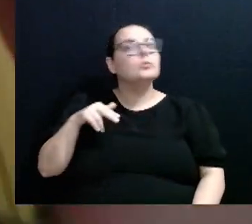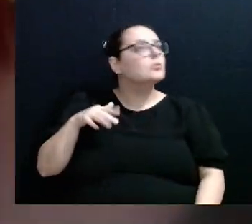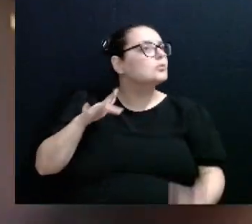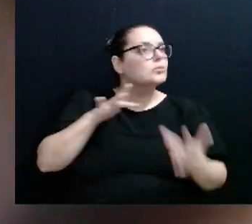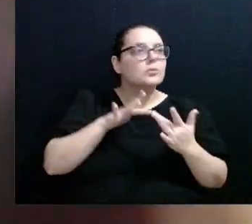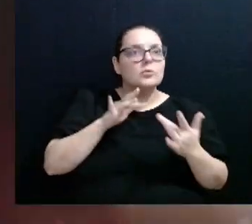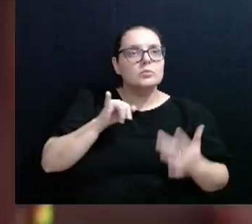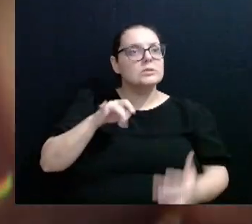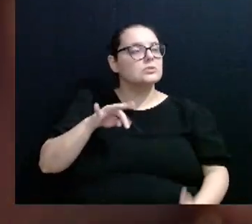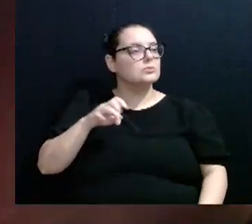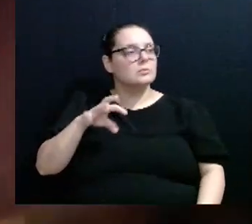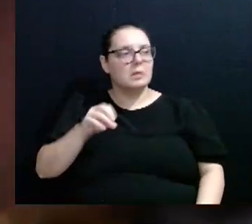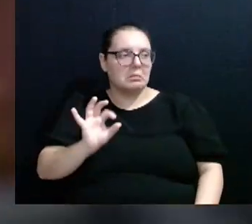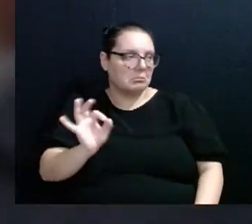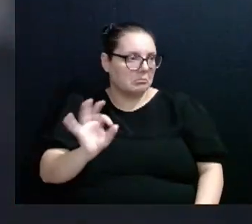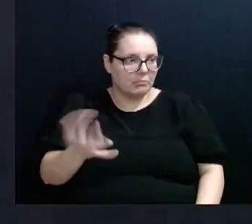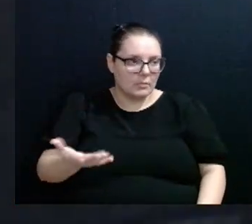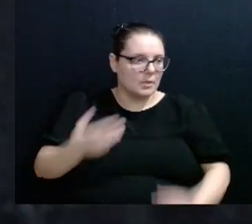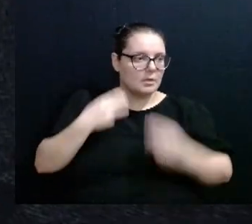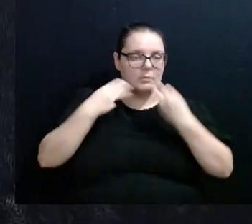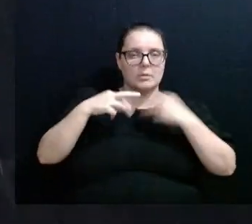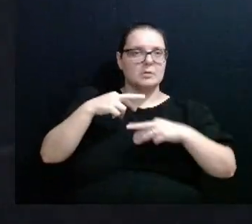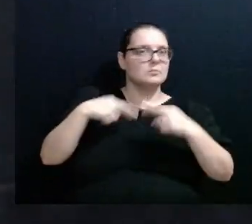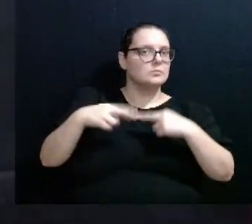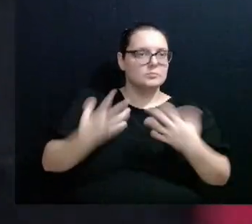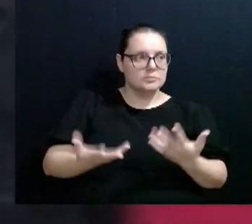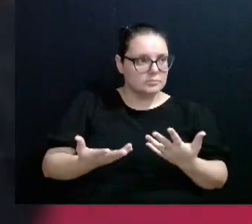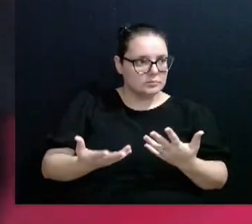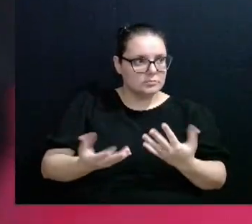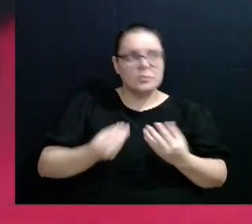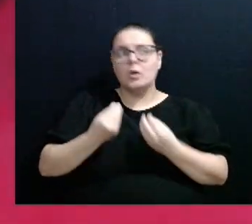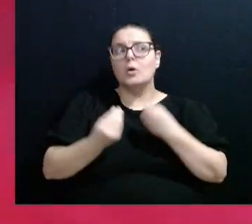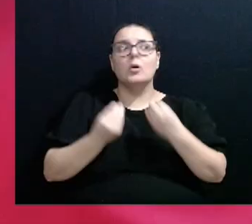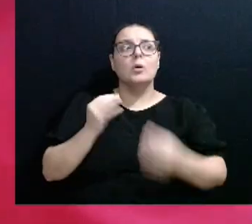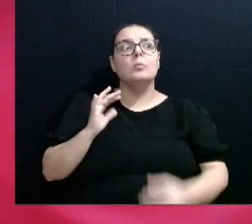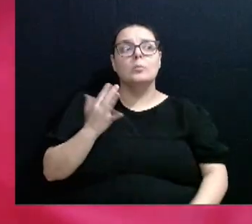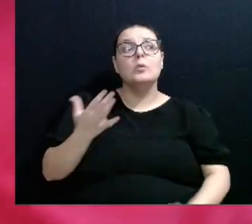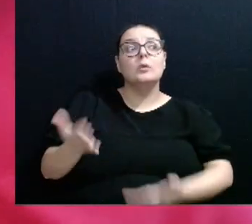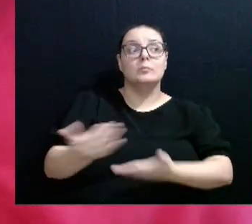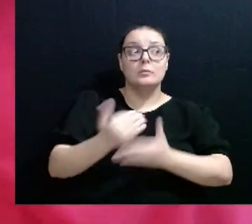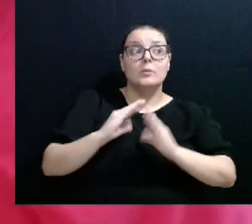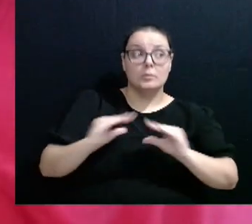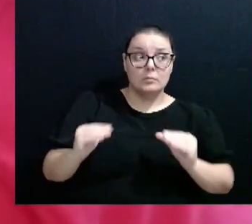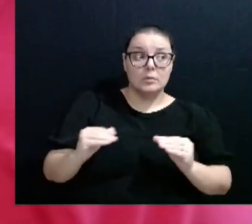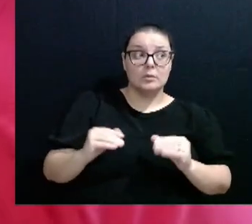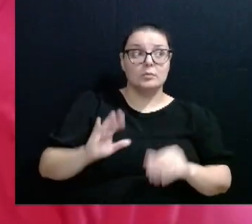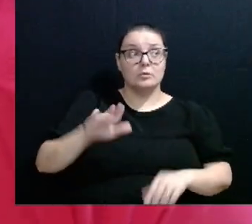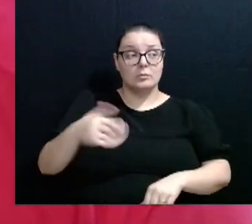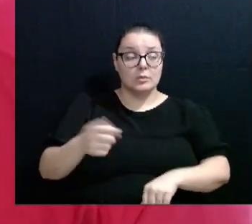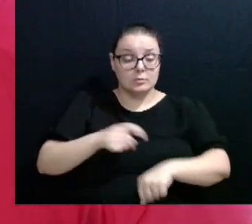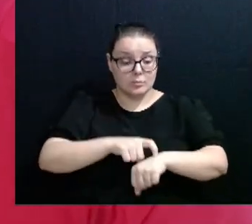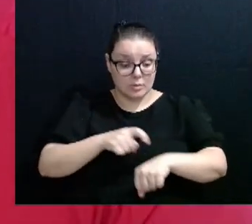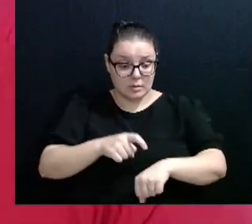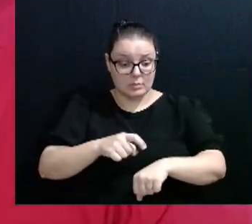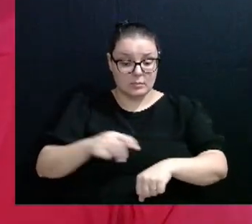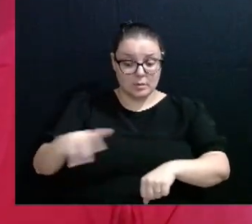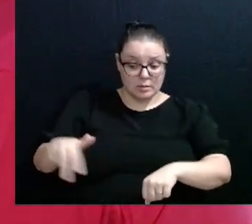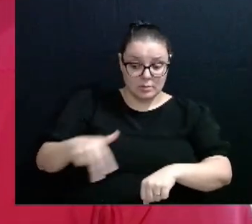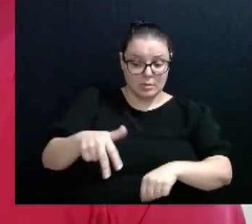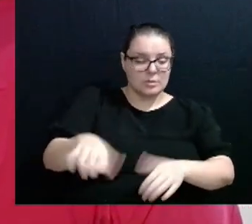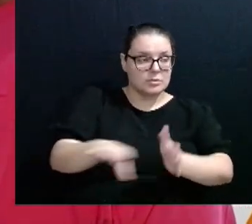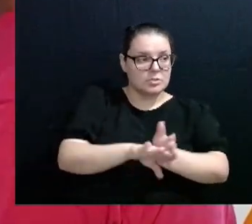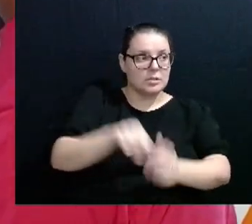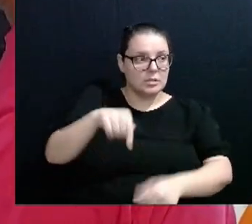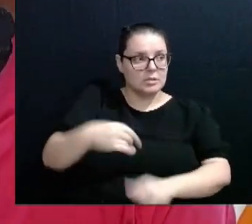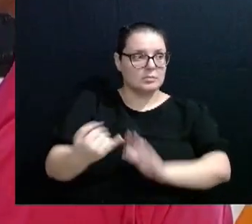instrumento, com qualquer coisa relacionada à música, como que funciona o acolhimento a partir do momento que essa pessoa chega aqui no Instituto? Para